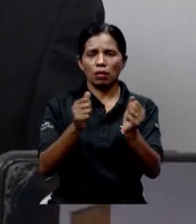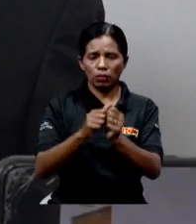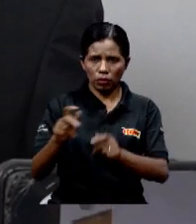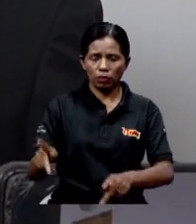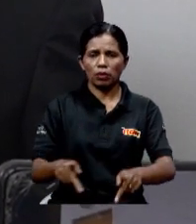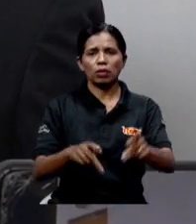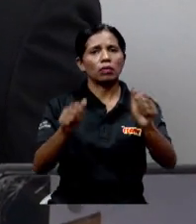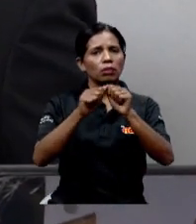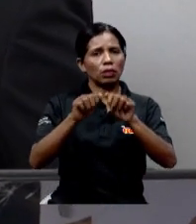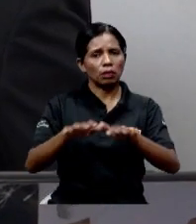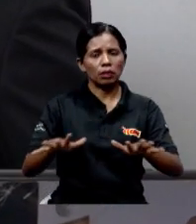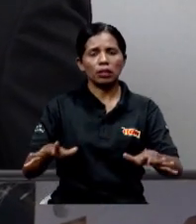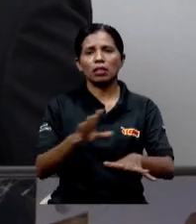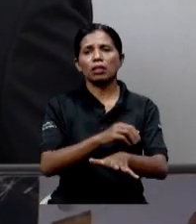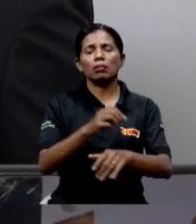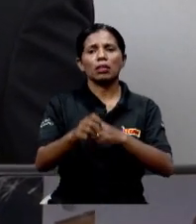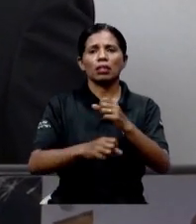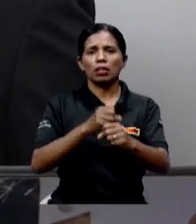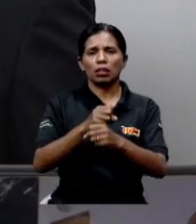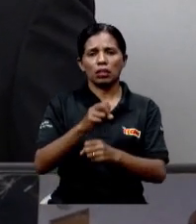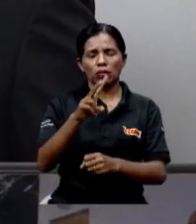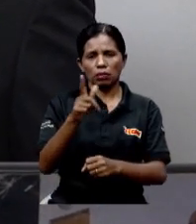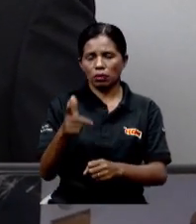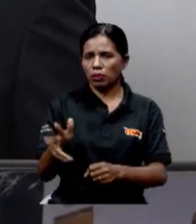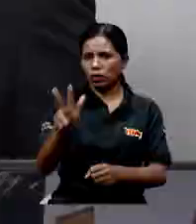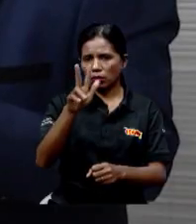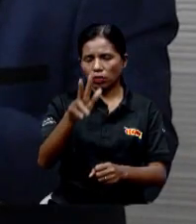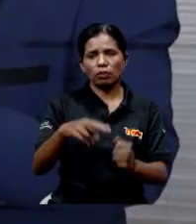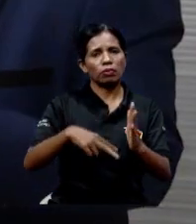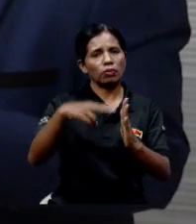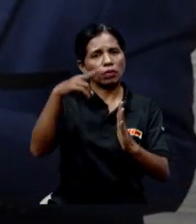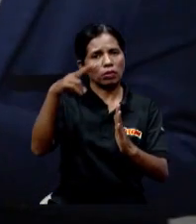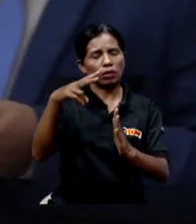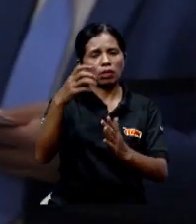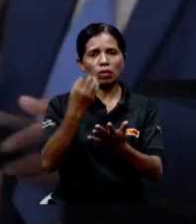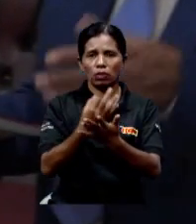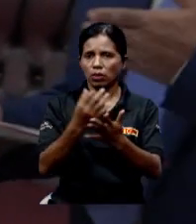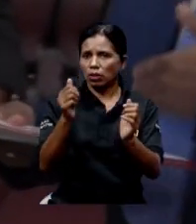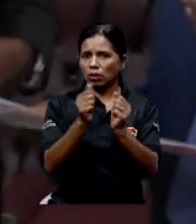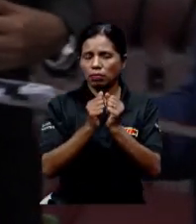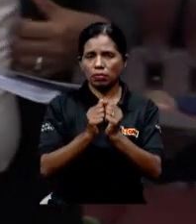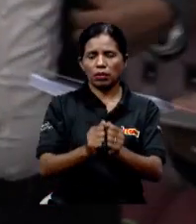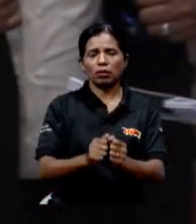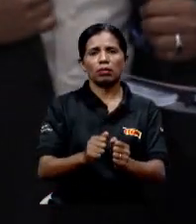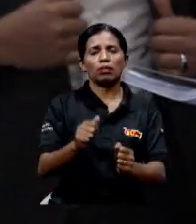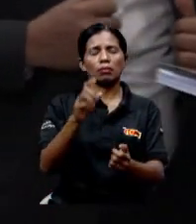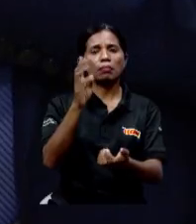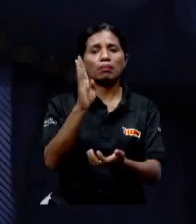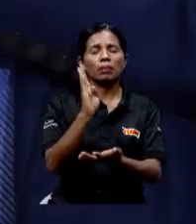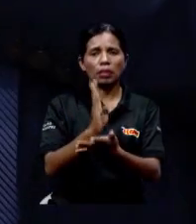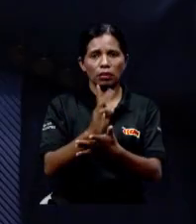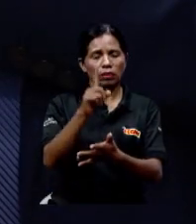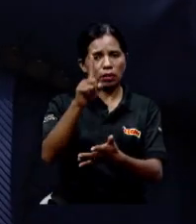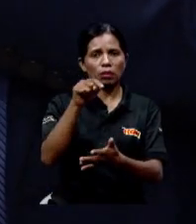público administrativo Tinarihun Rua Ronoro Resintolo, o valor total dólar americano bilhão ida ponto